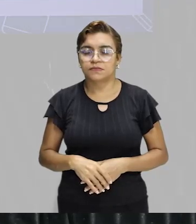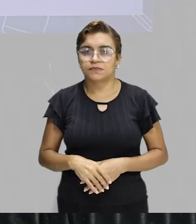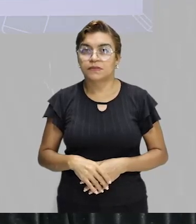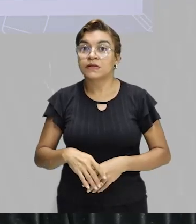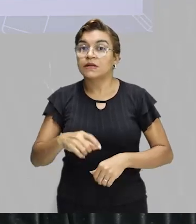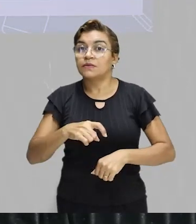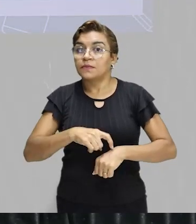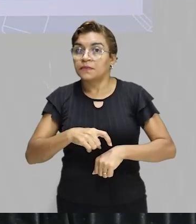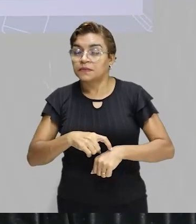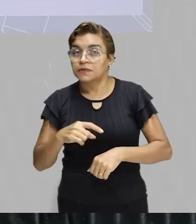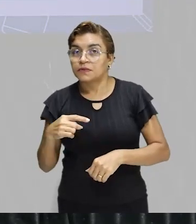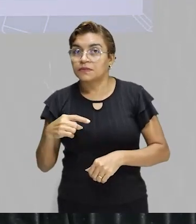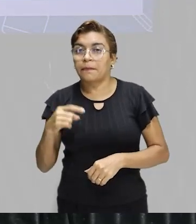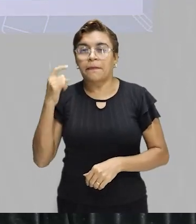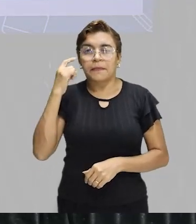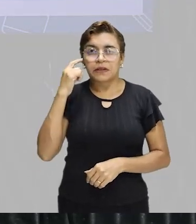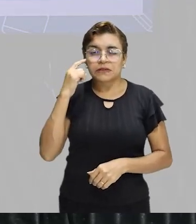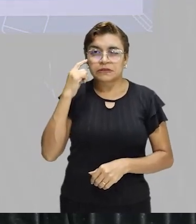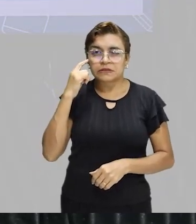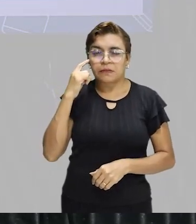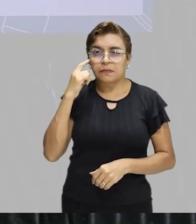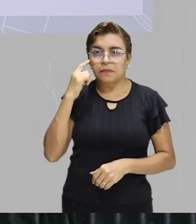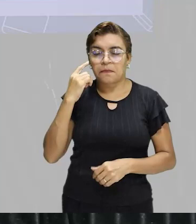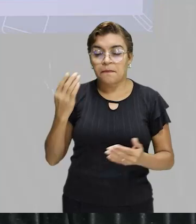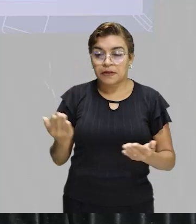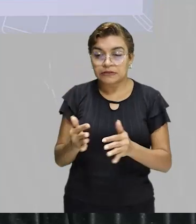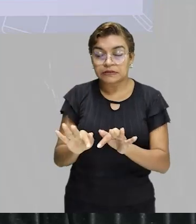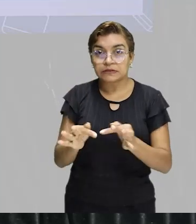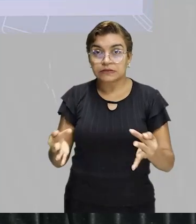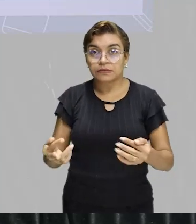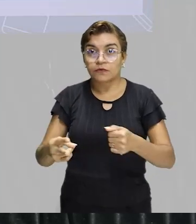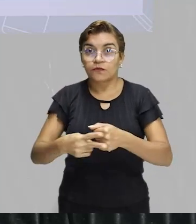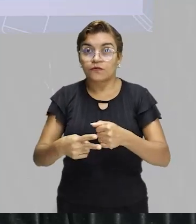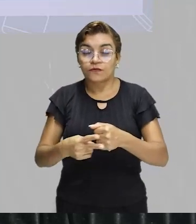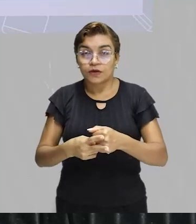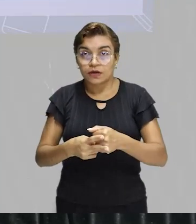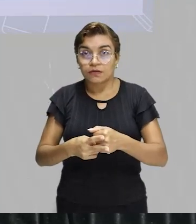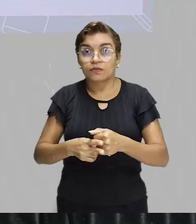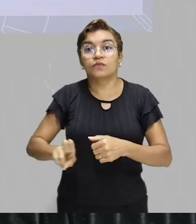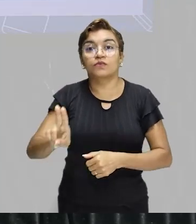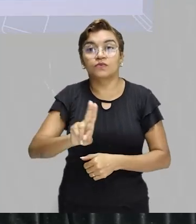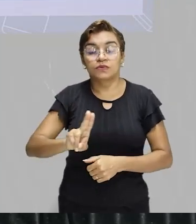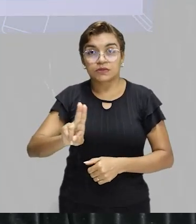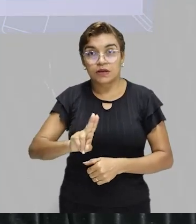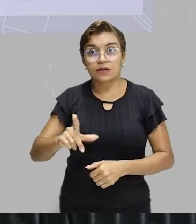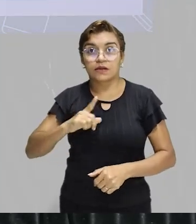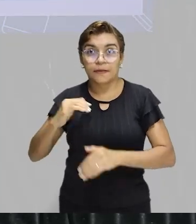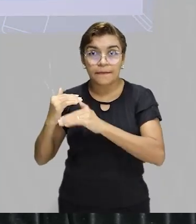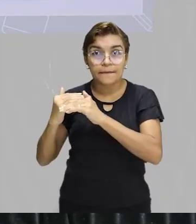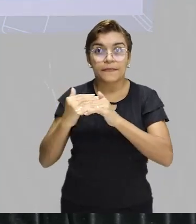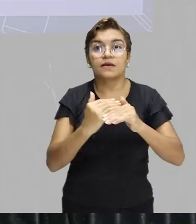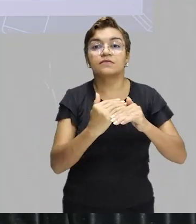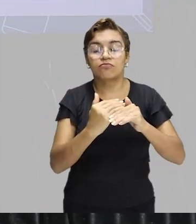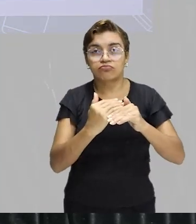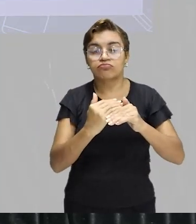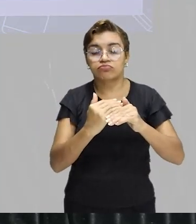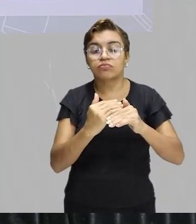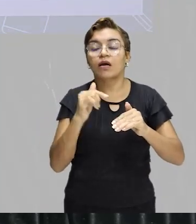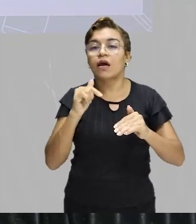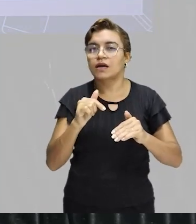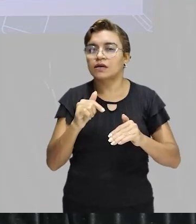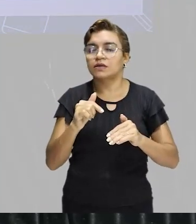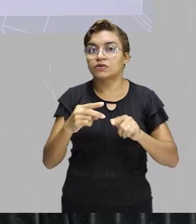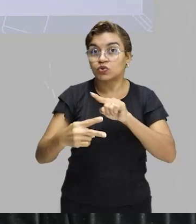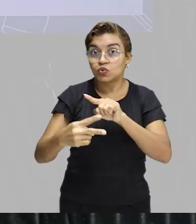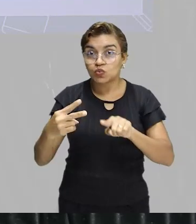nós pensamos no presente simples, os verbos são conjugados seguindo um padrão. Esse padrão, ele é adotado